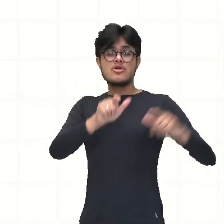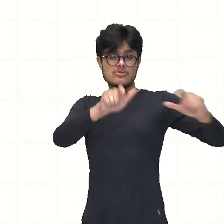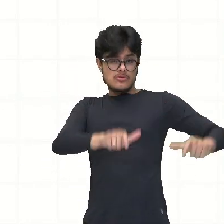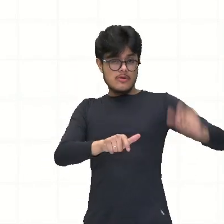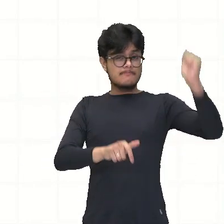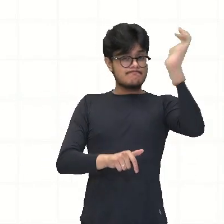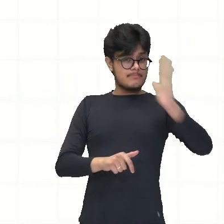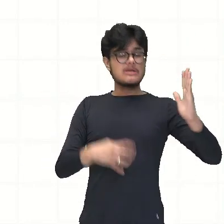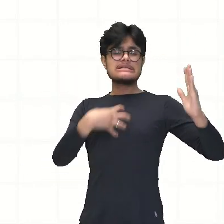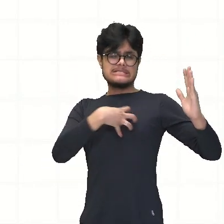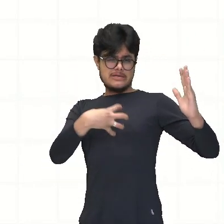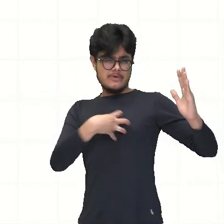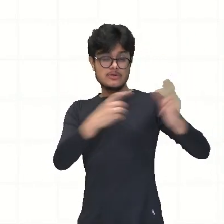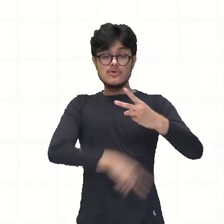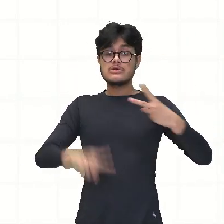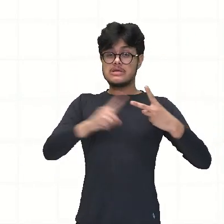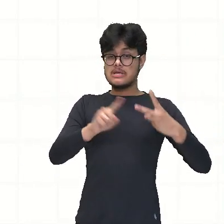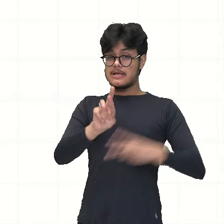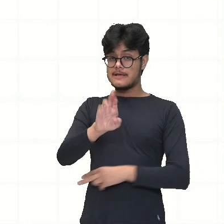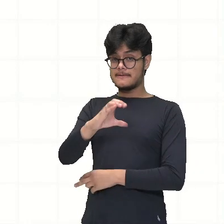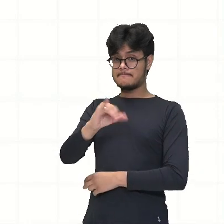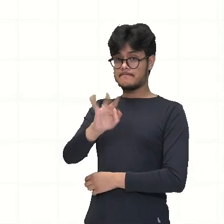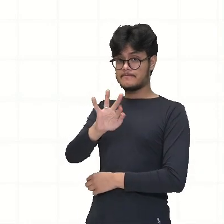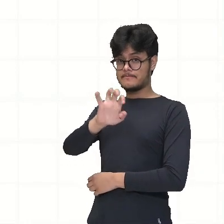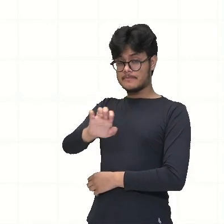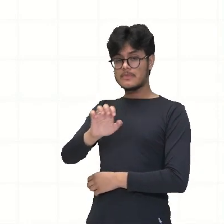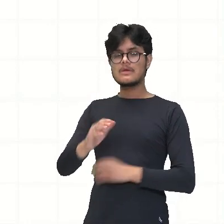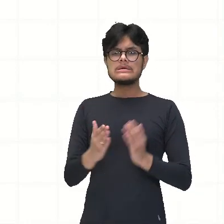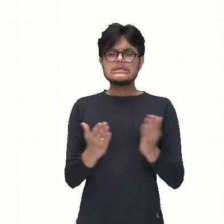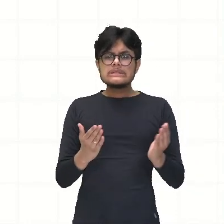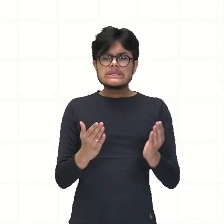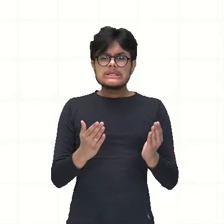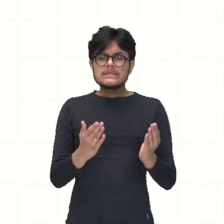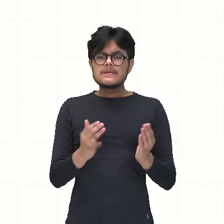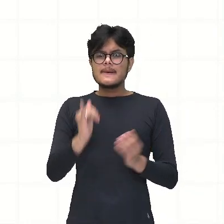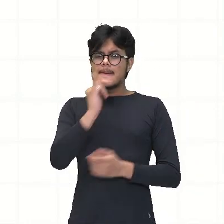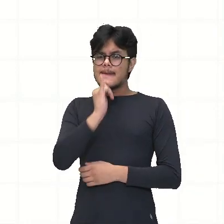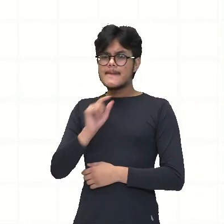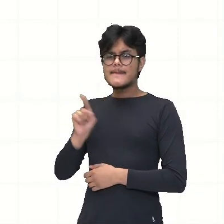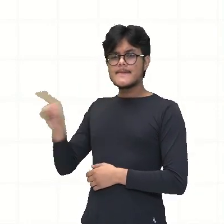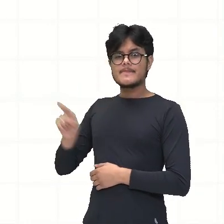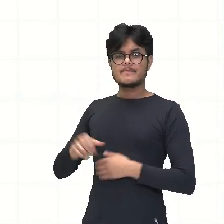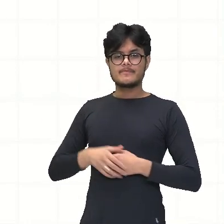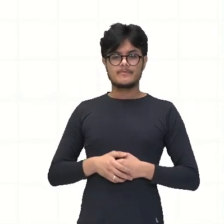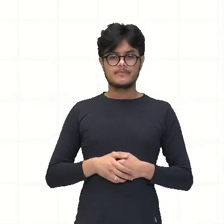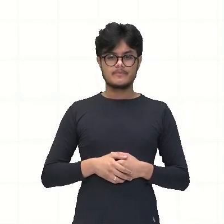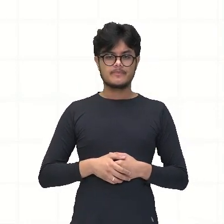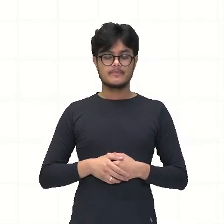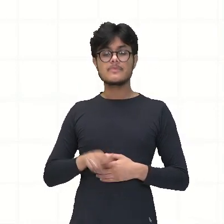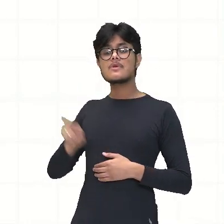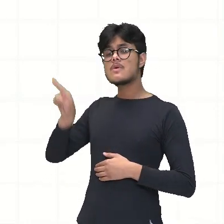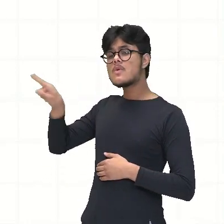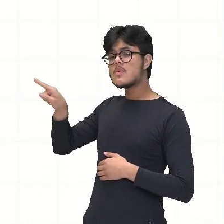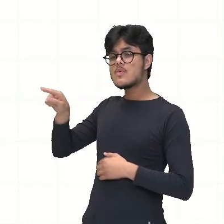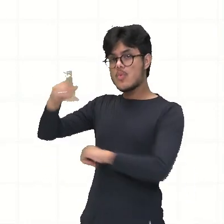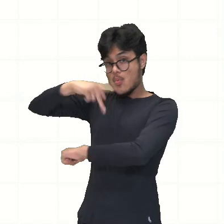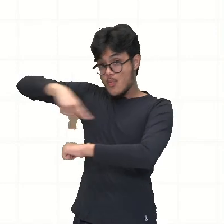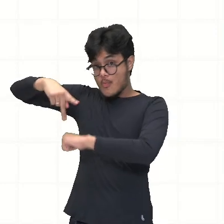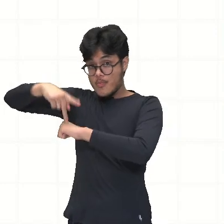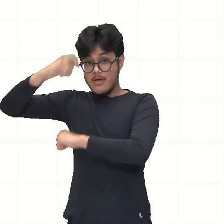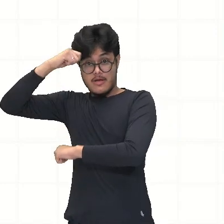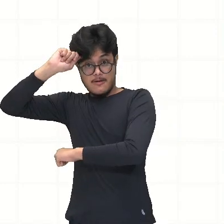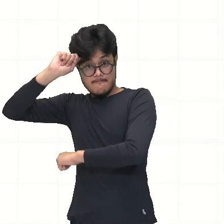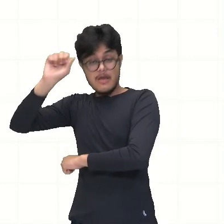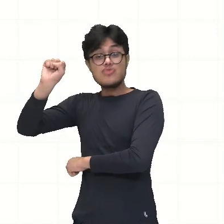também Salvador, tá bom? E essa parte mais ao sul do continente africano, né? Algumas dessas